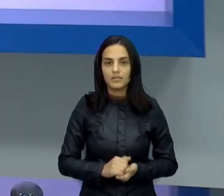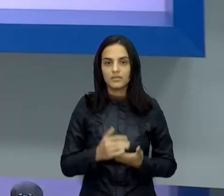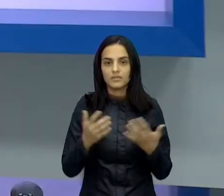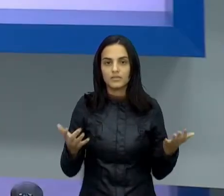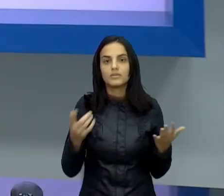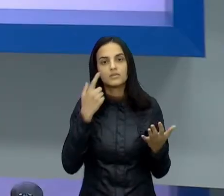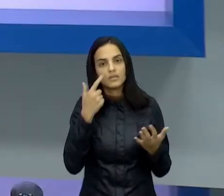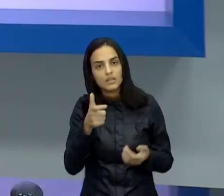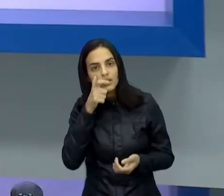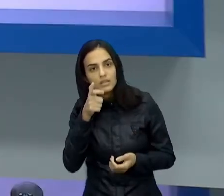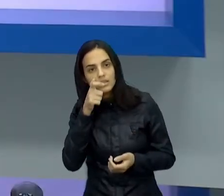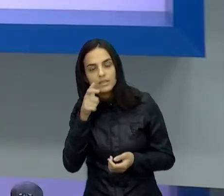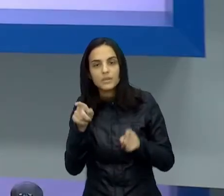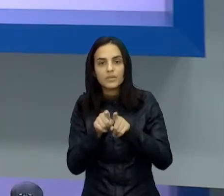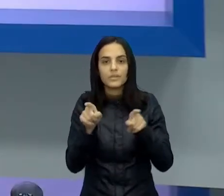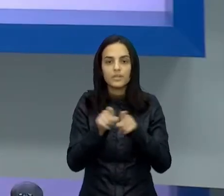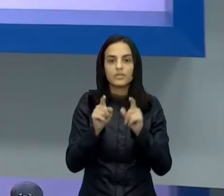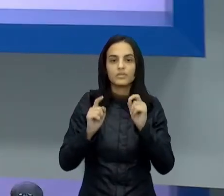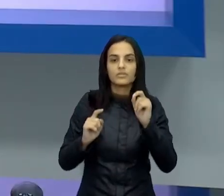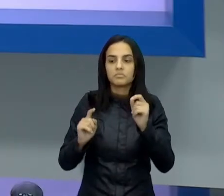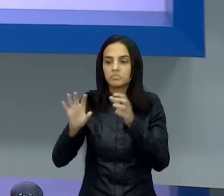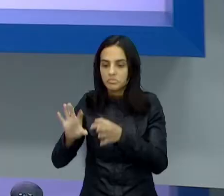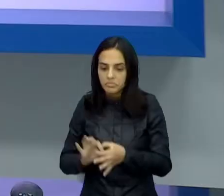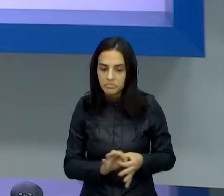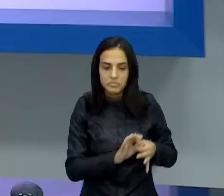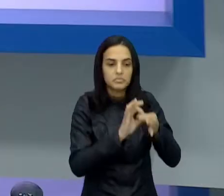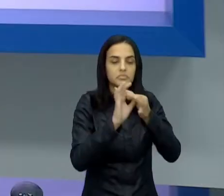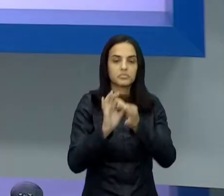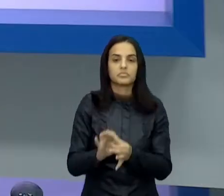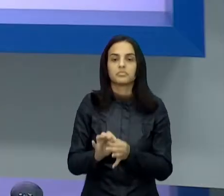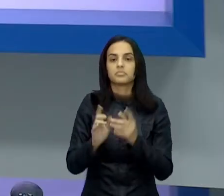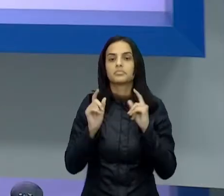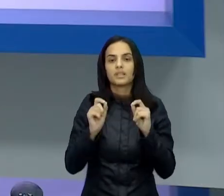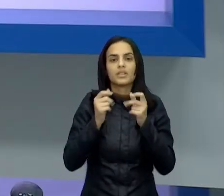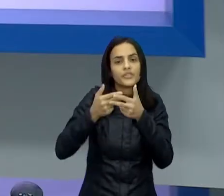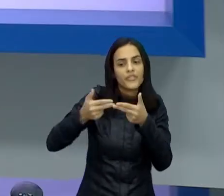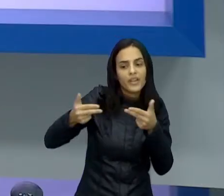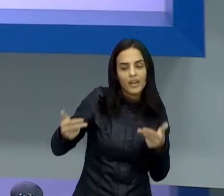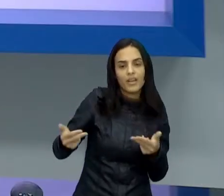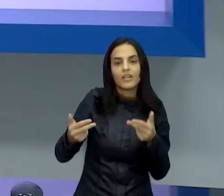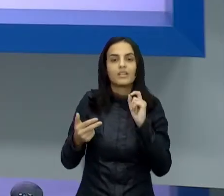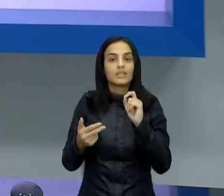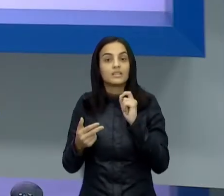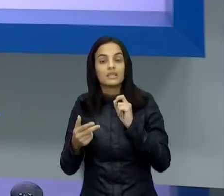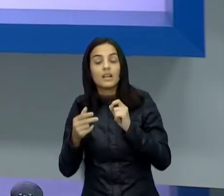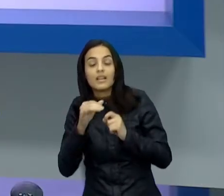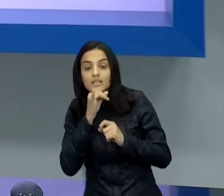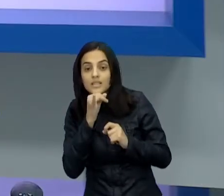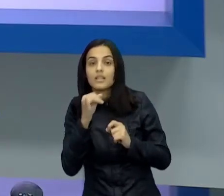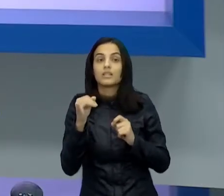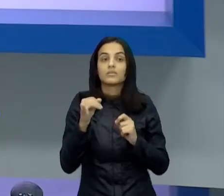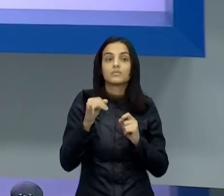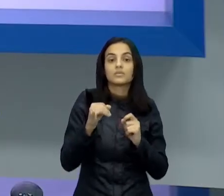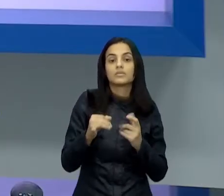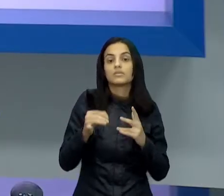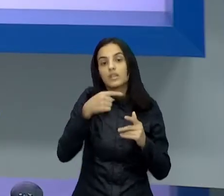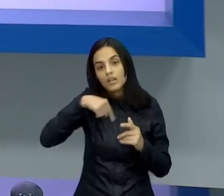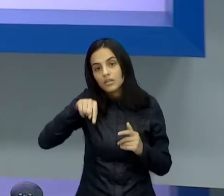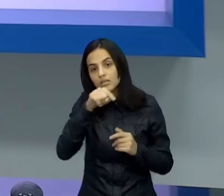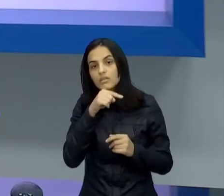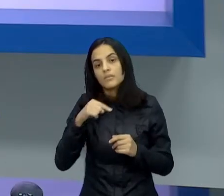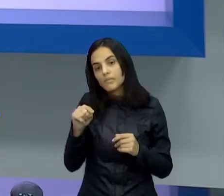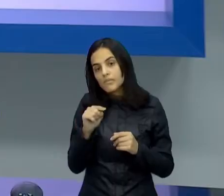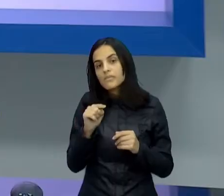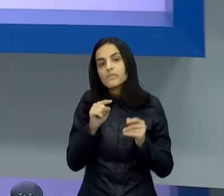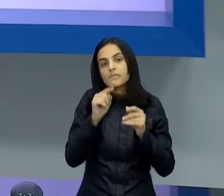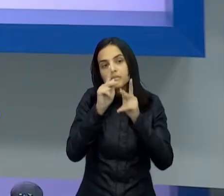Olha que interessante. Então veja que um conjunto que nós temos aí, né, de vários fatores, vários setores aí do